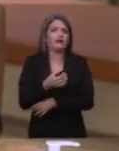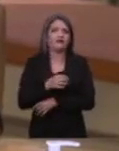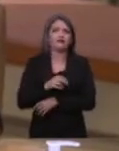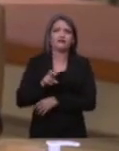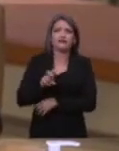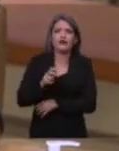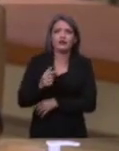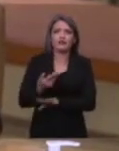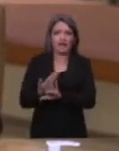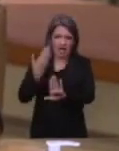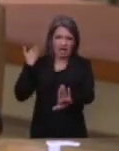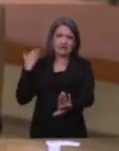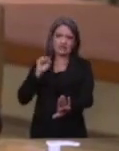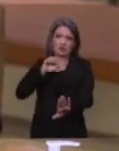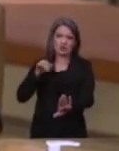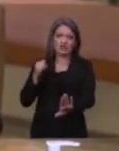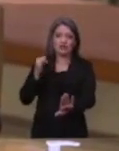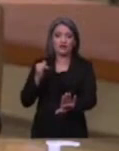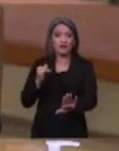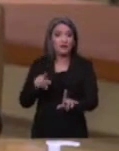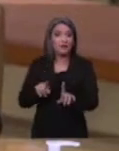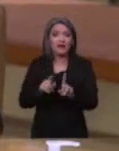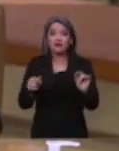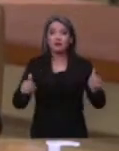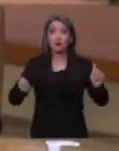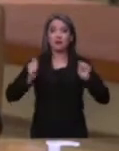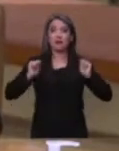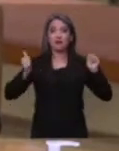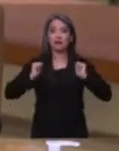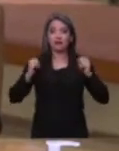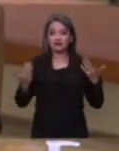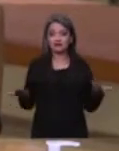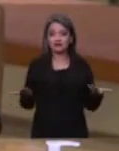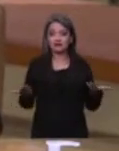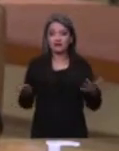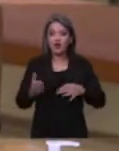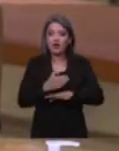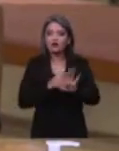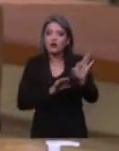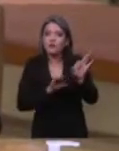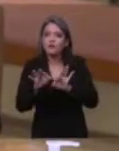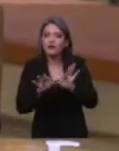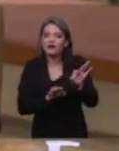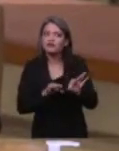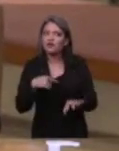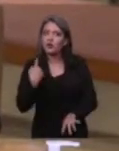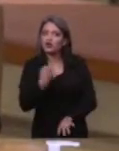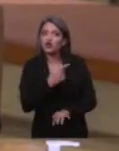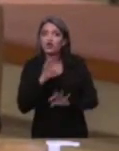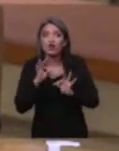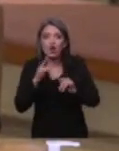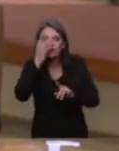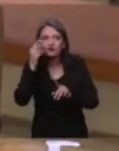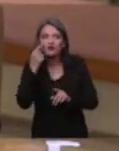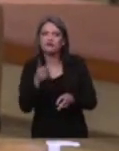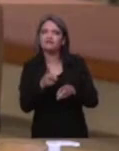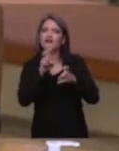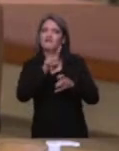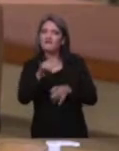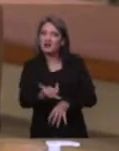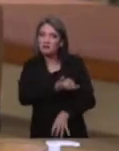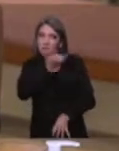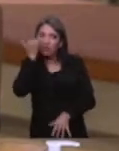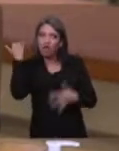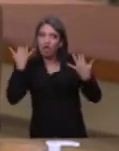não sei. Não foi feito. Toda a construção é de que era uma tragédia anunciada.